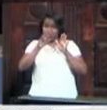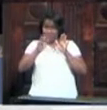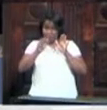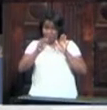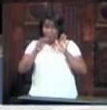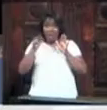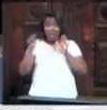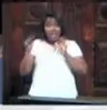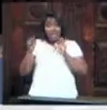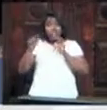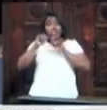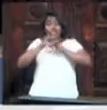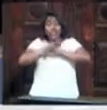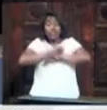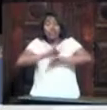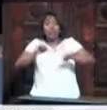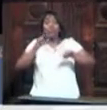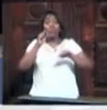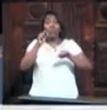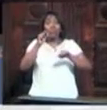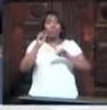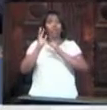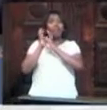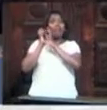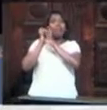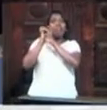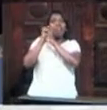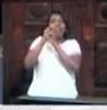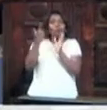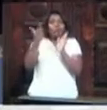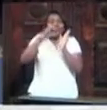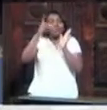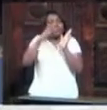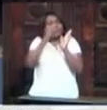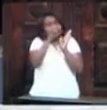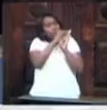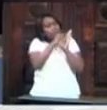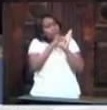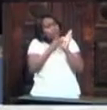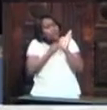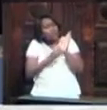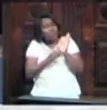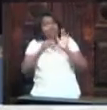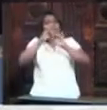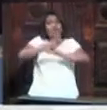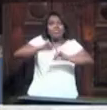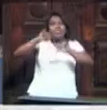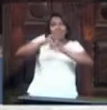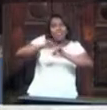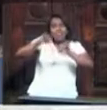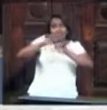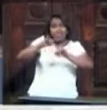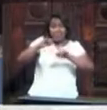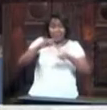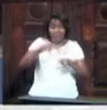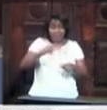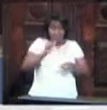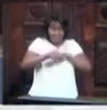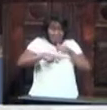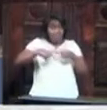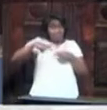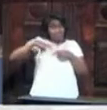divulga os resultados alcançados com a privatização em Niterói,